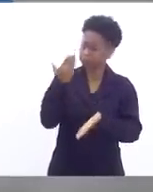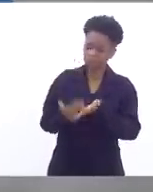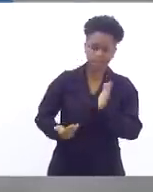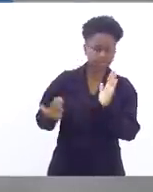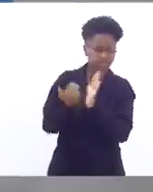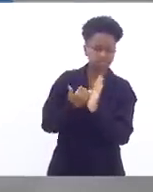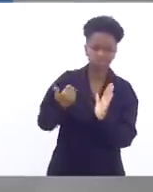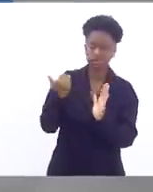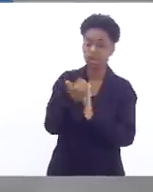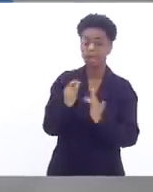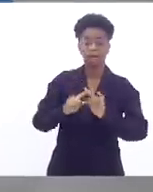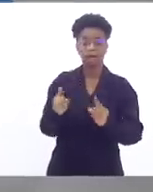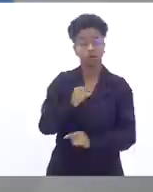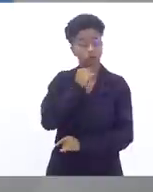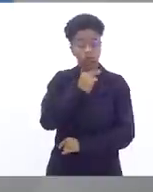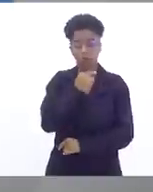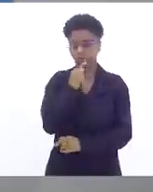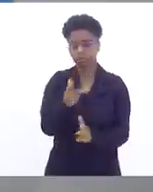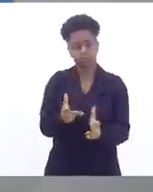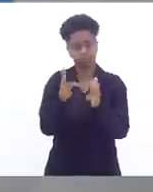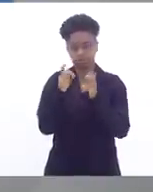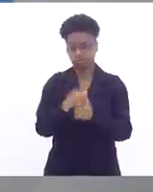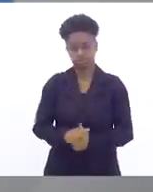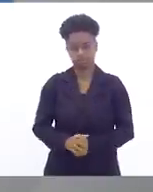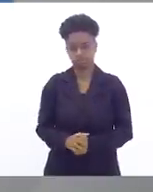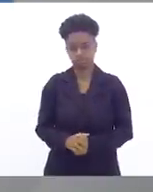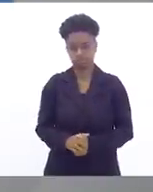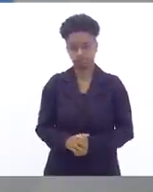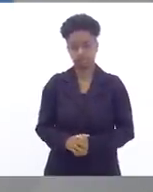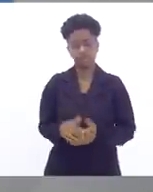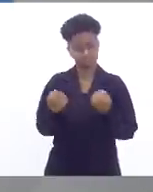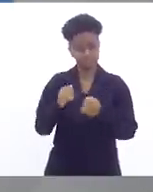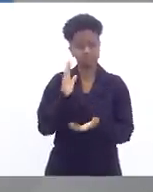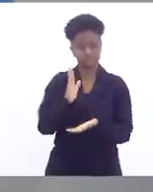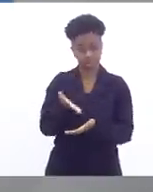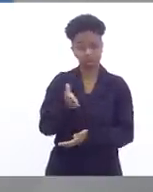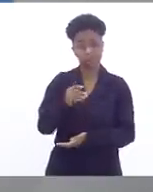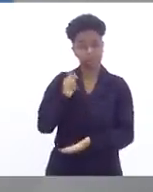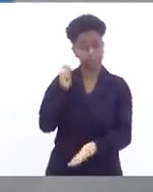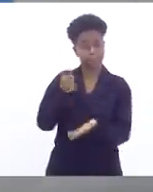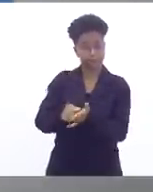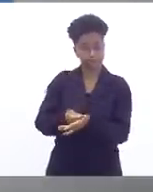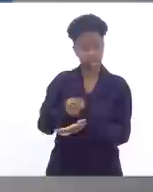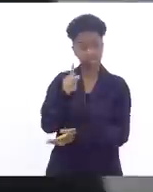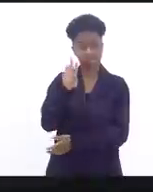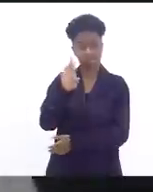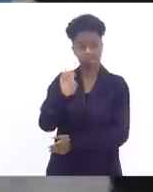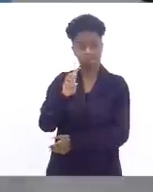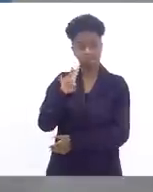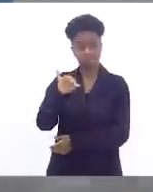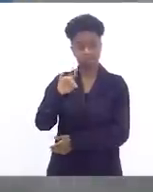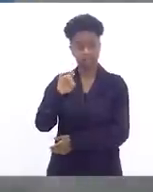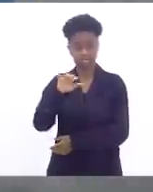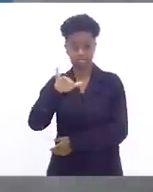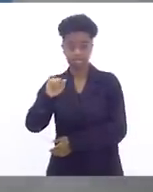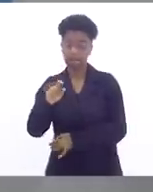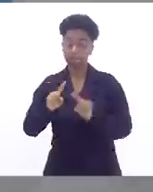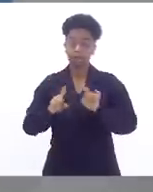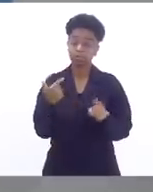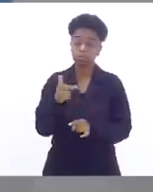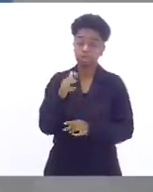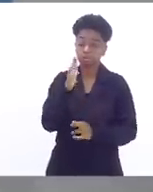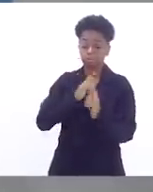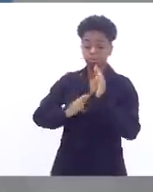minimamente ver né já tem que pagar a Previdência e não consegue minimamente ver uma resposta